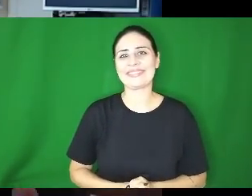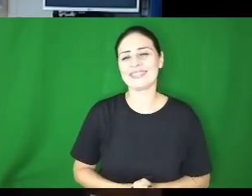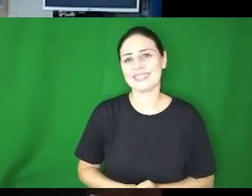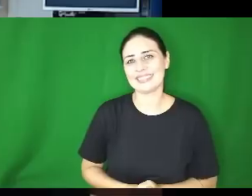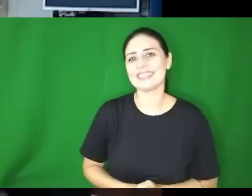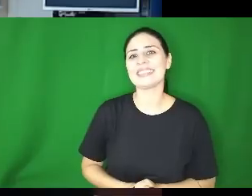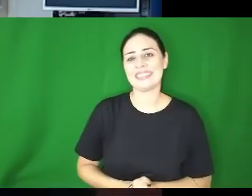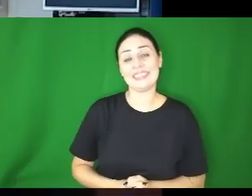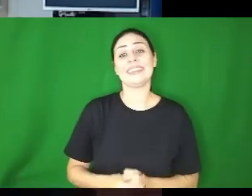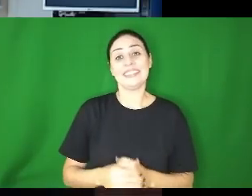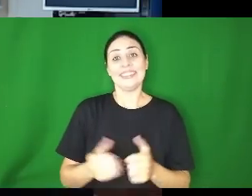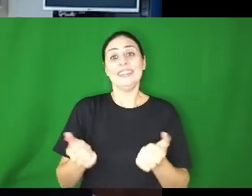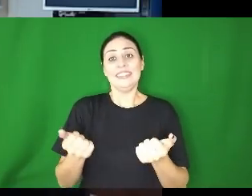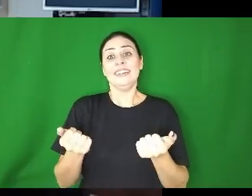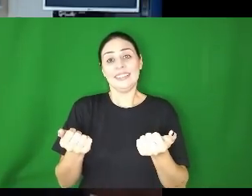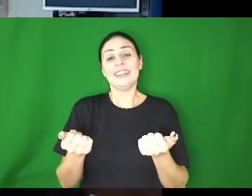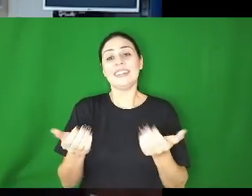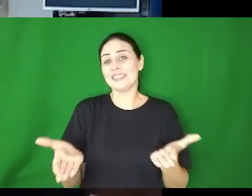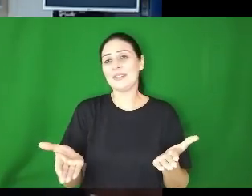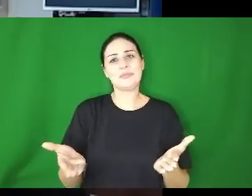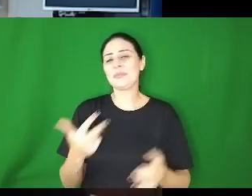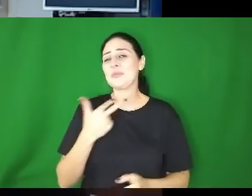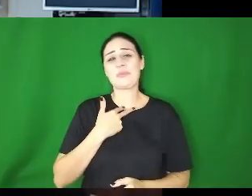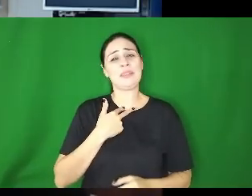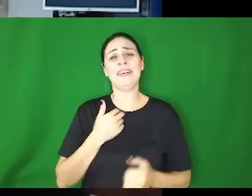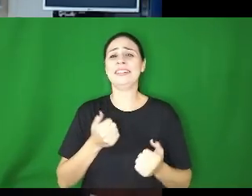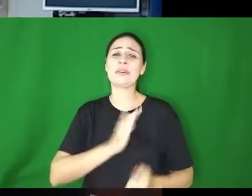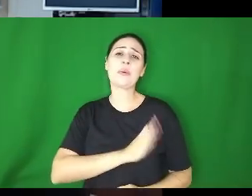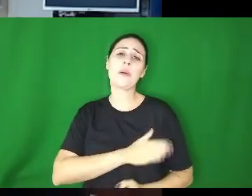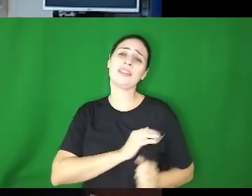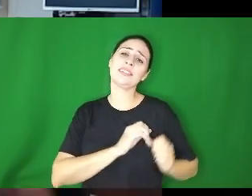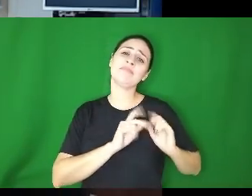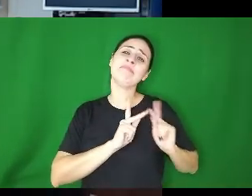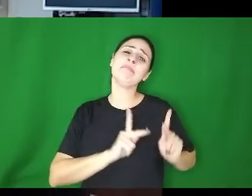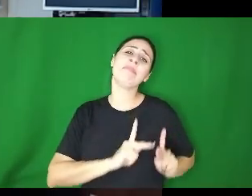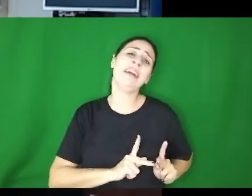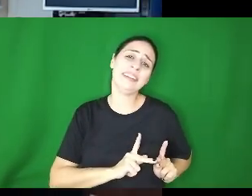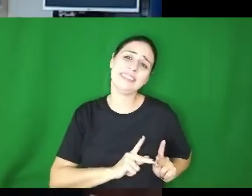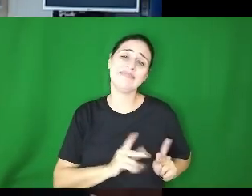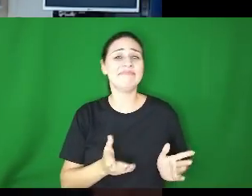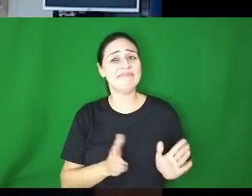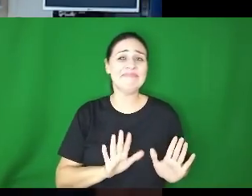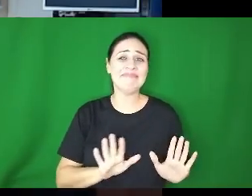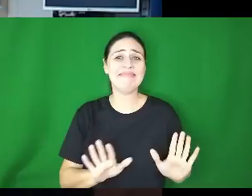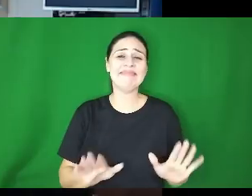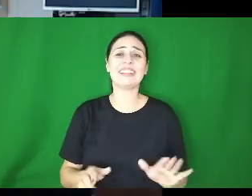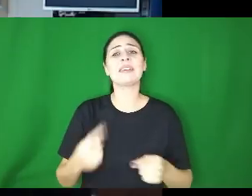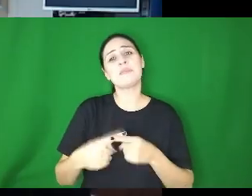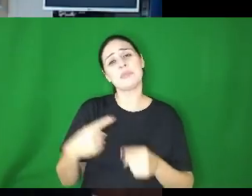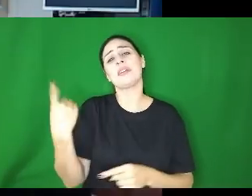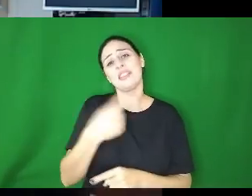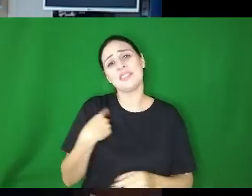eu posso cortar? Se eu cortar, não vai ser ruim para a criança? Eu não vou estar tirando o direito dela de aprender aquele conteúdo que a